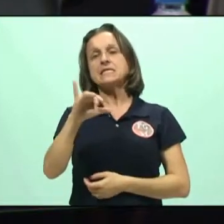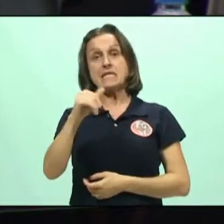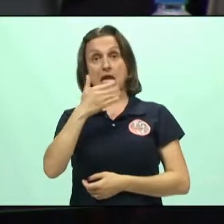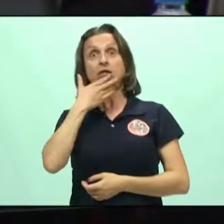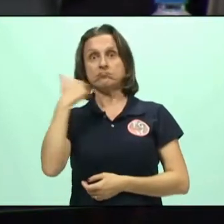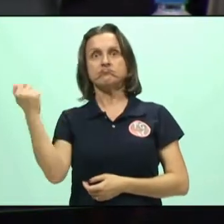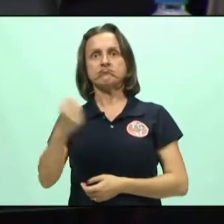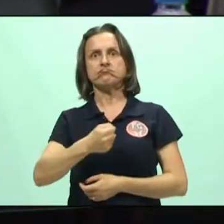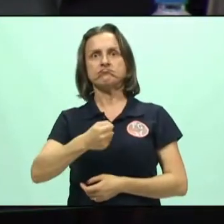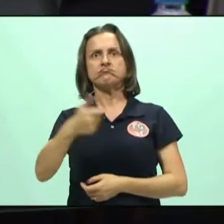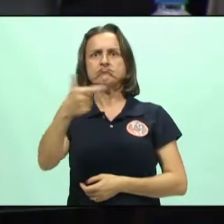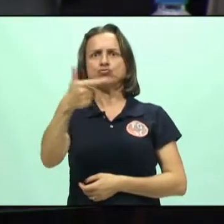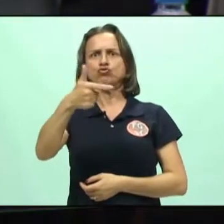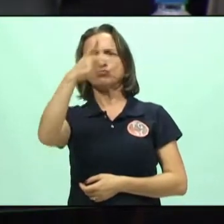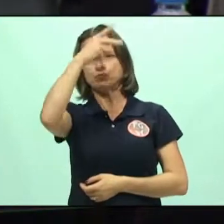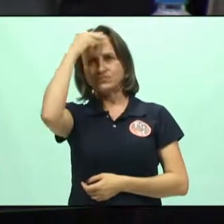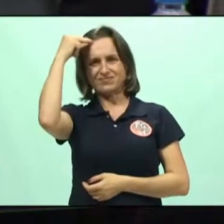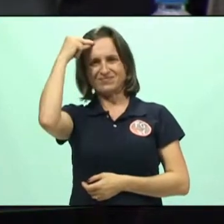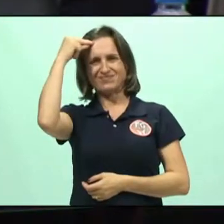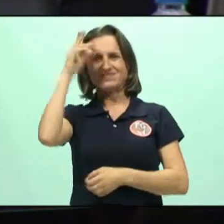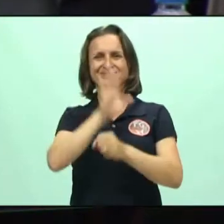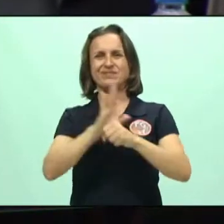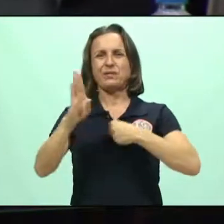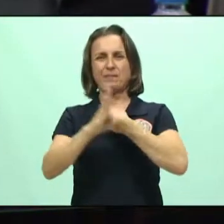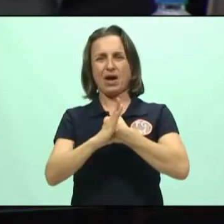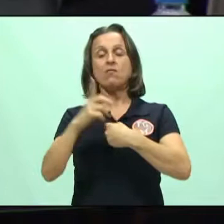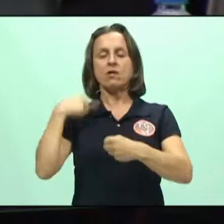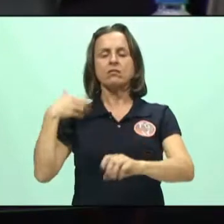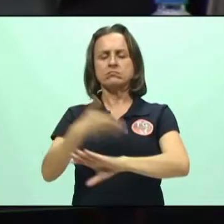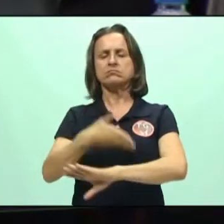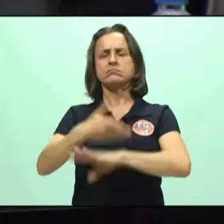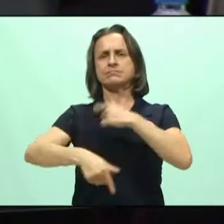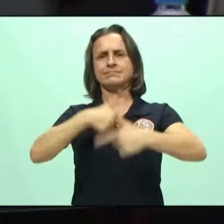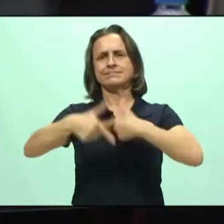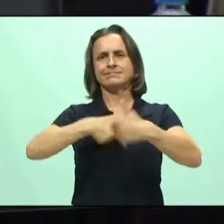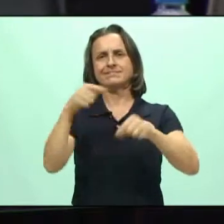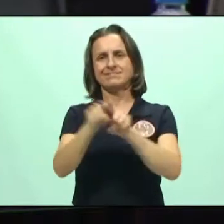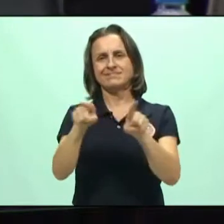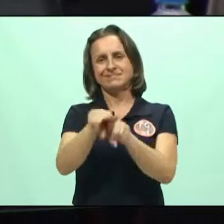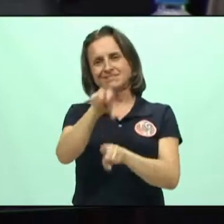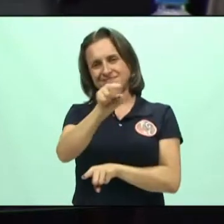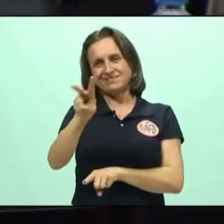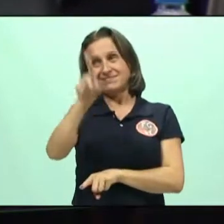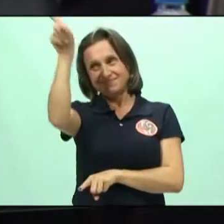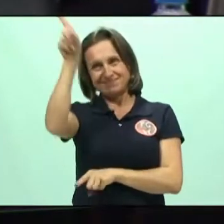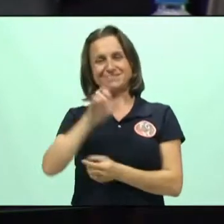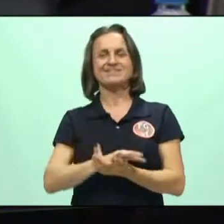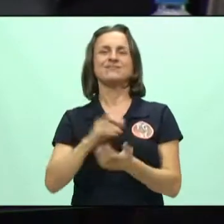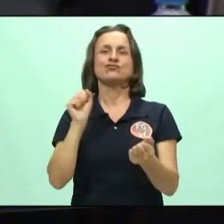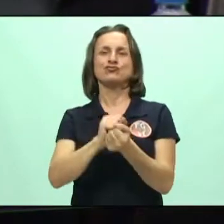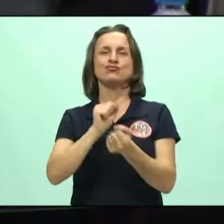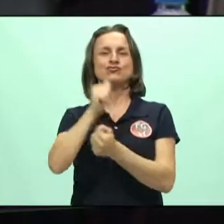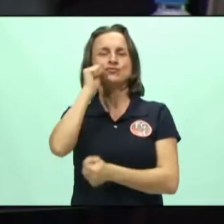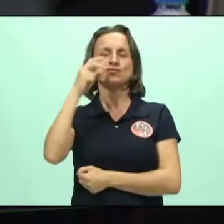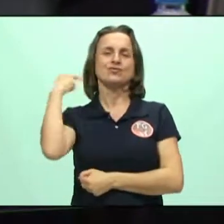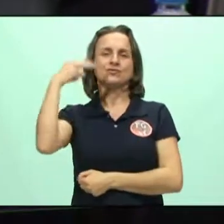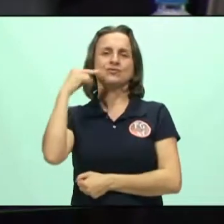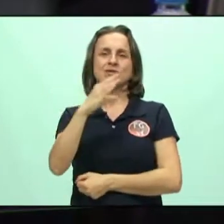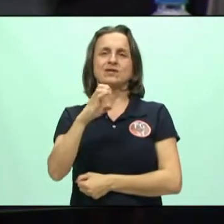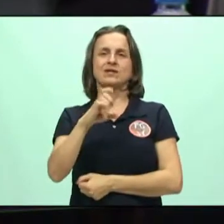caso eu eu participei com ela e eu trabalhei e fui subprefeitamente em São Vicente né nessa época com uma vereadora Célia trabalhemos junto